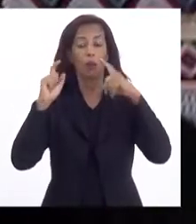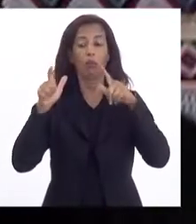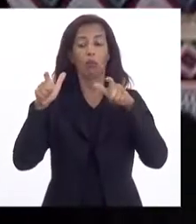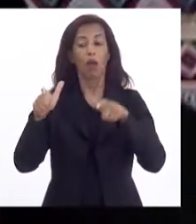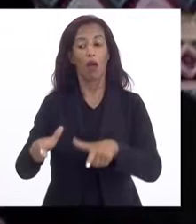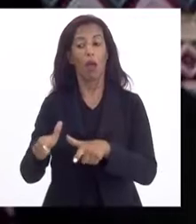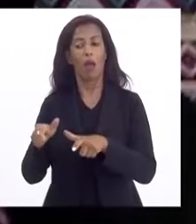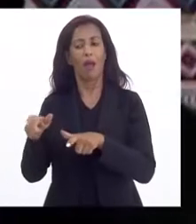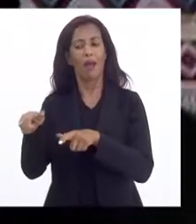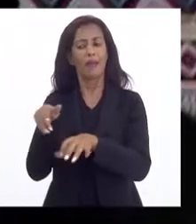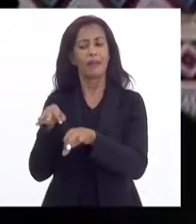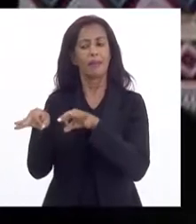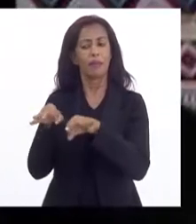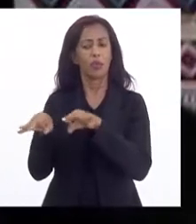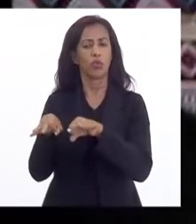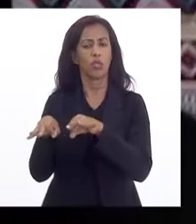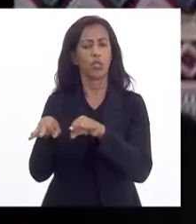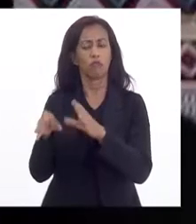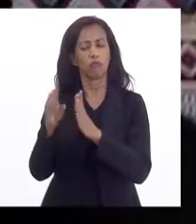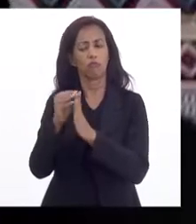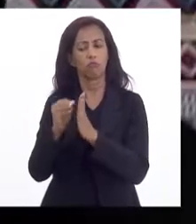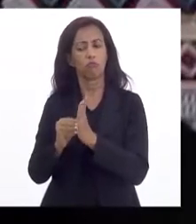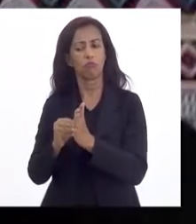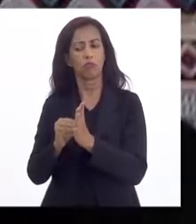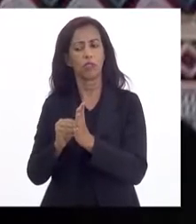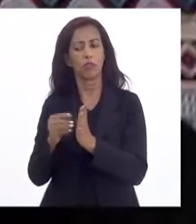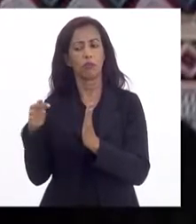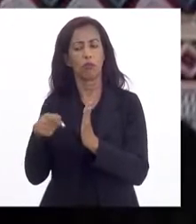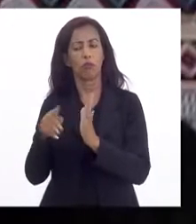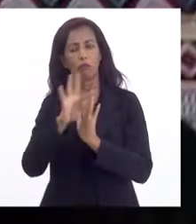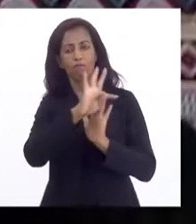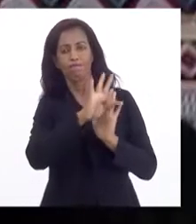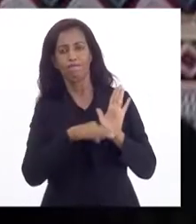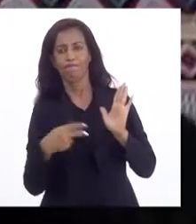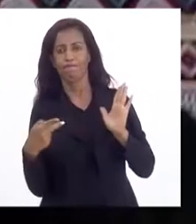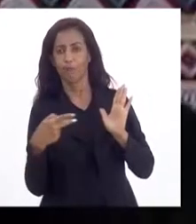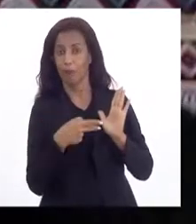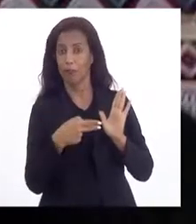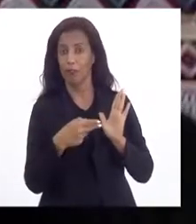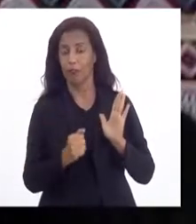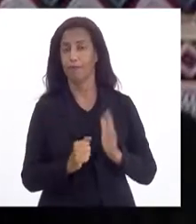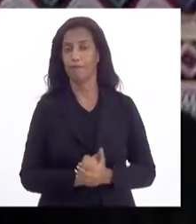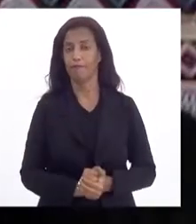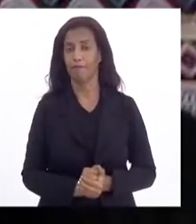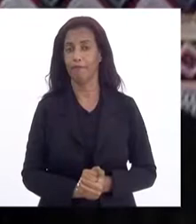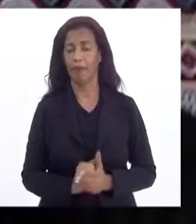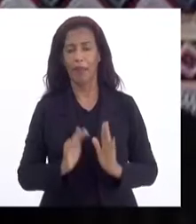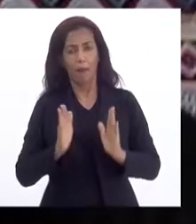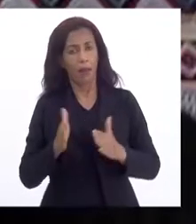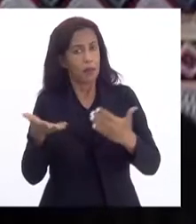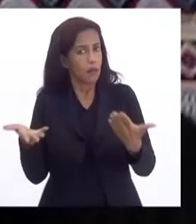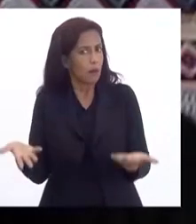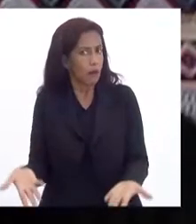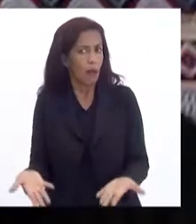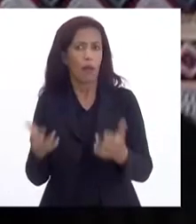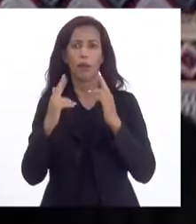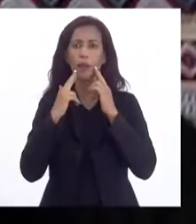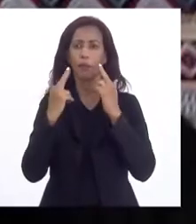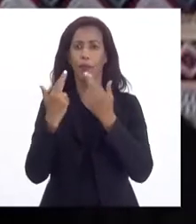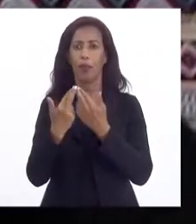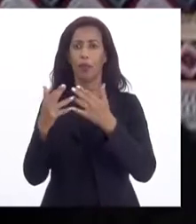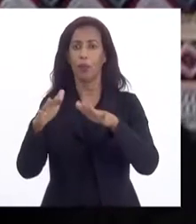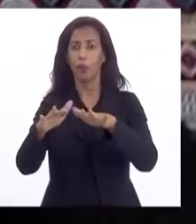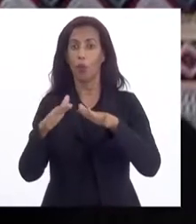esse projeto nos termos originais do texto. Mas é óbvio que uma audiência